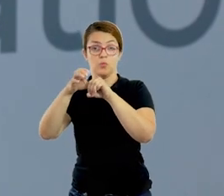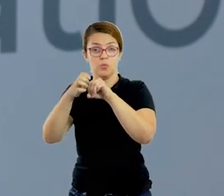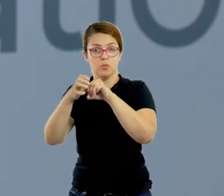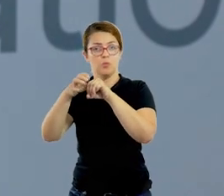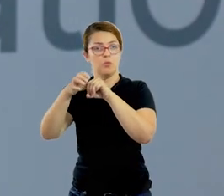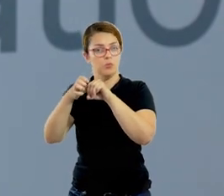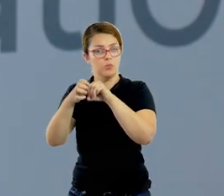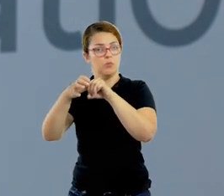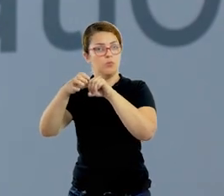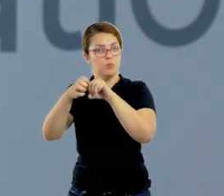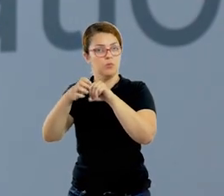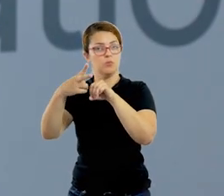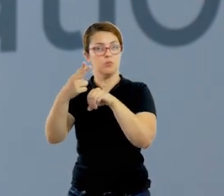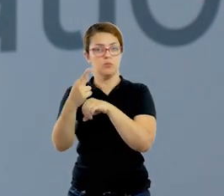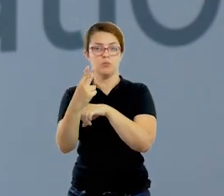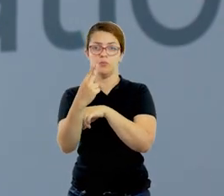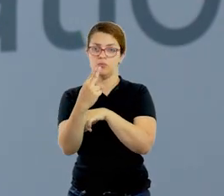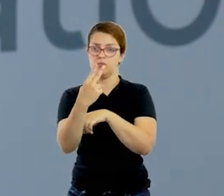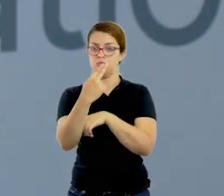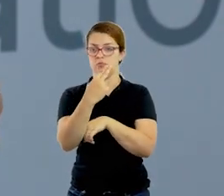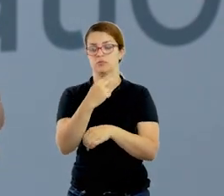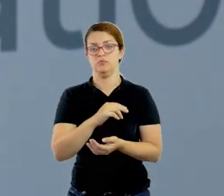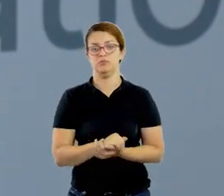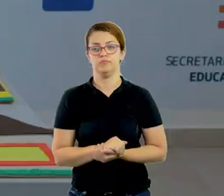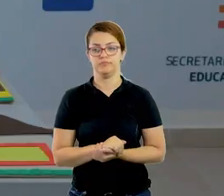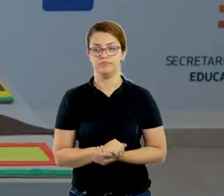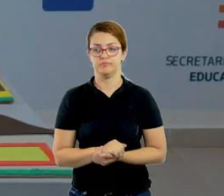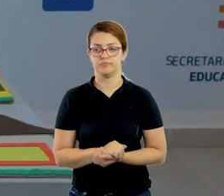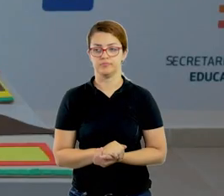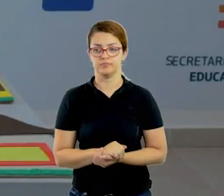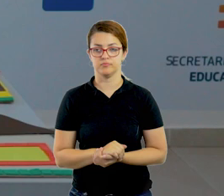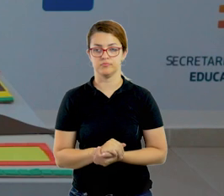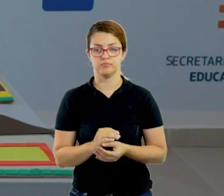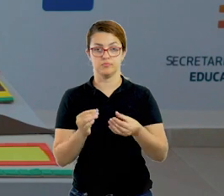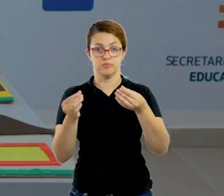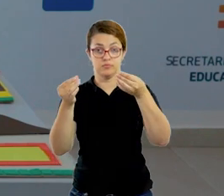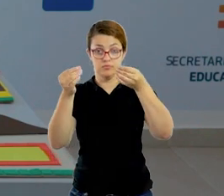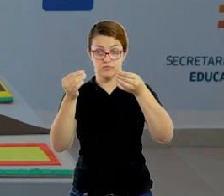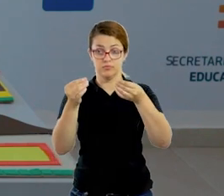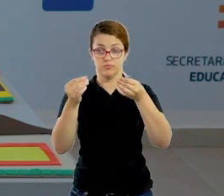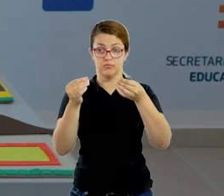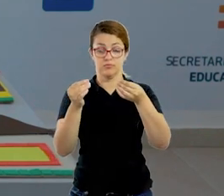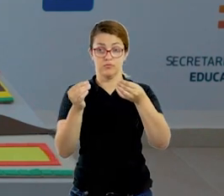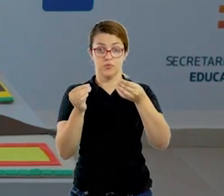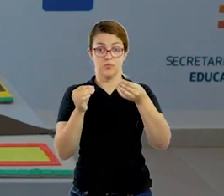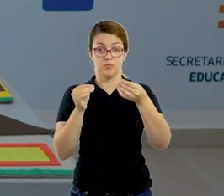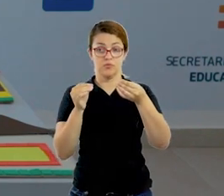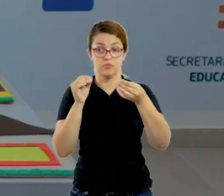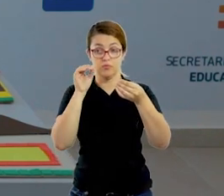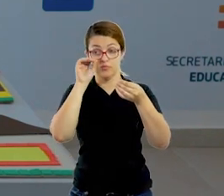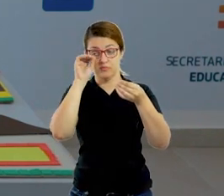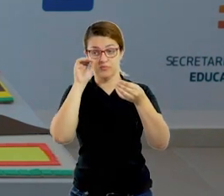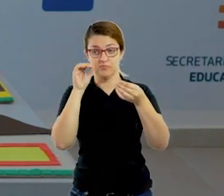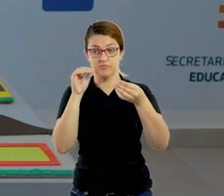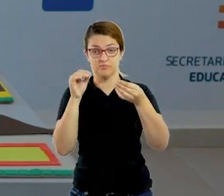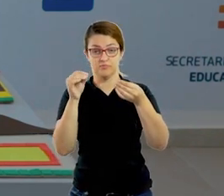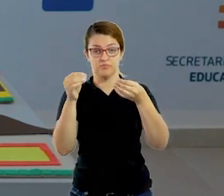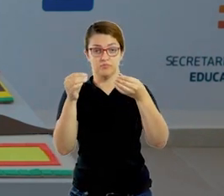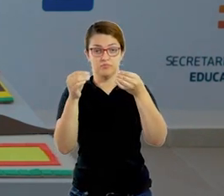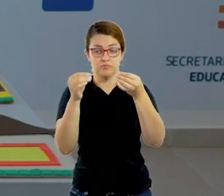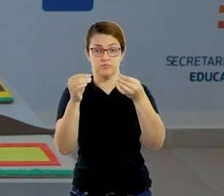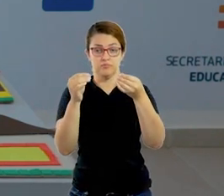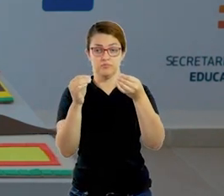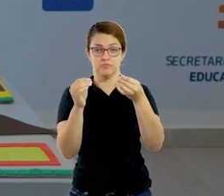é pequenininho, 3 dedinhos dentro do buraquinho, tá? Então, na hora de movimentar o papel, você deixa a